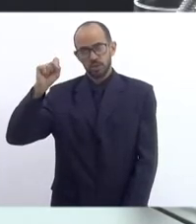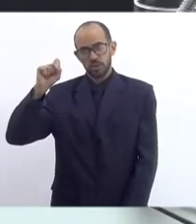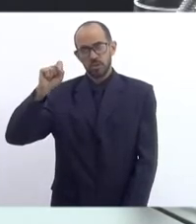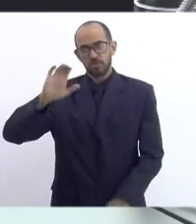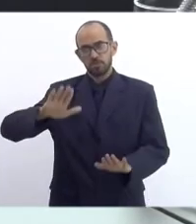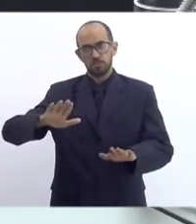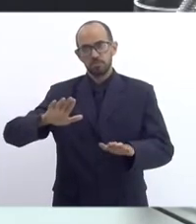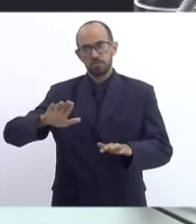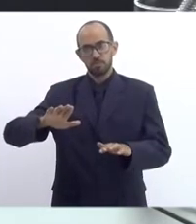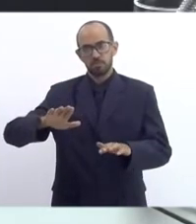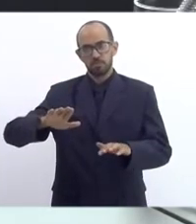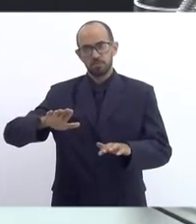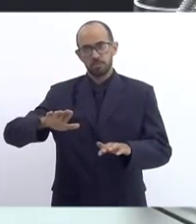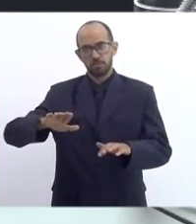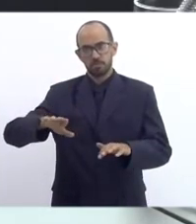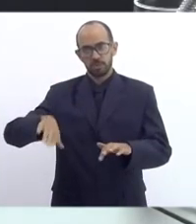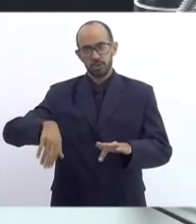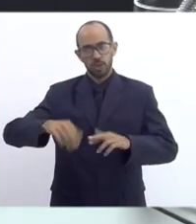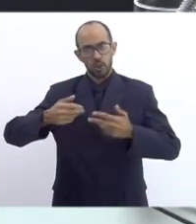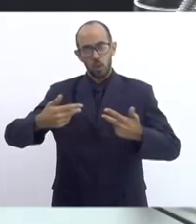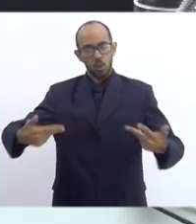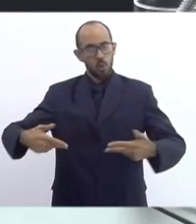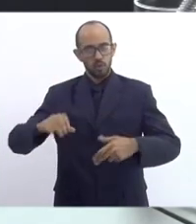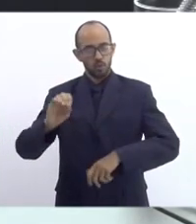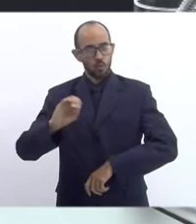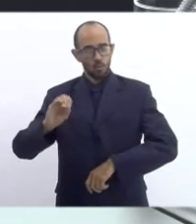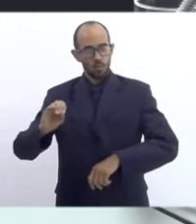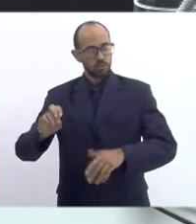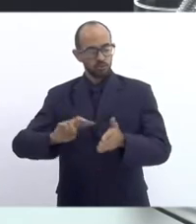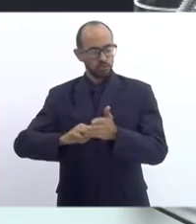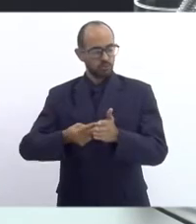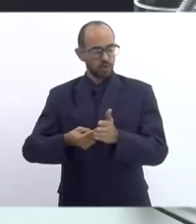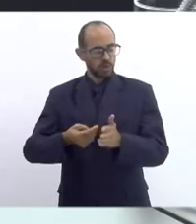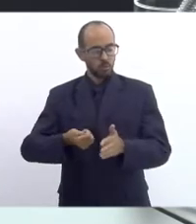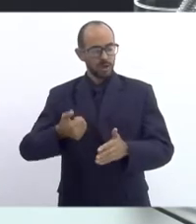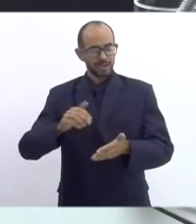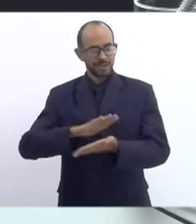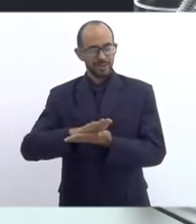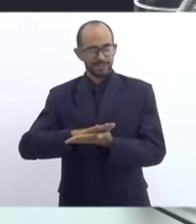e coisa nenhuma é quase a mesma coisa, né? Prioritariamente.